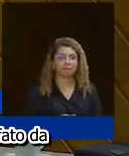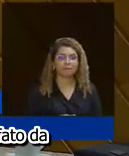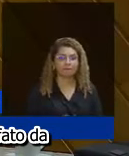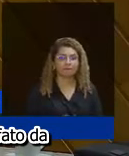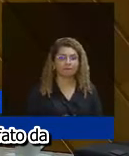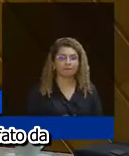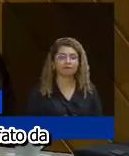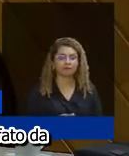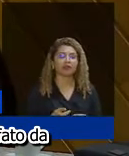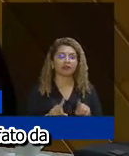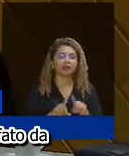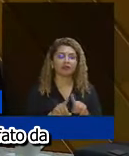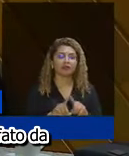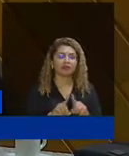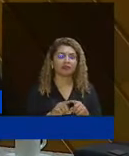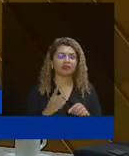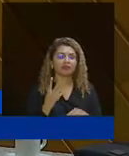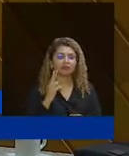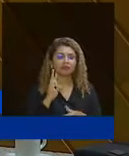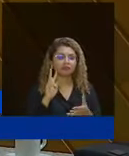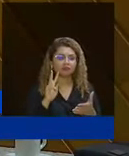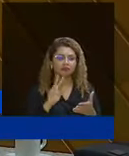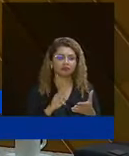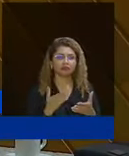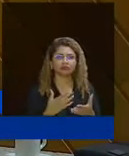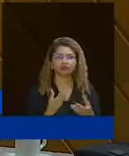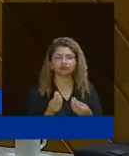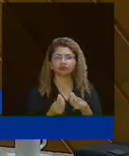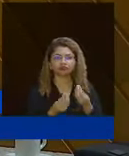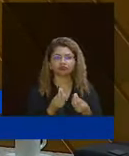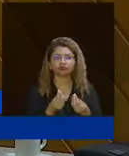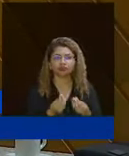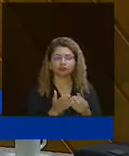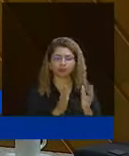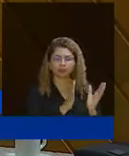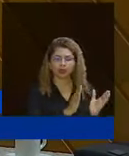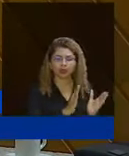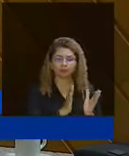chamou a atenção foi o fato da ordem cronológica